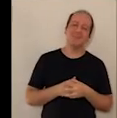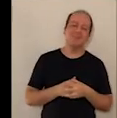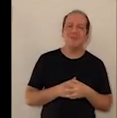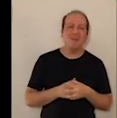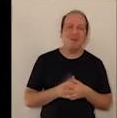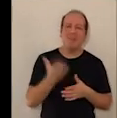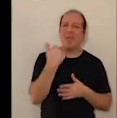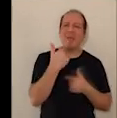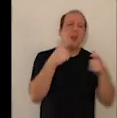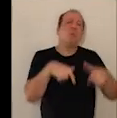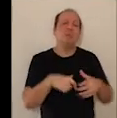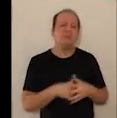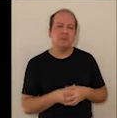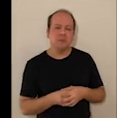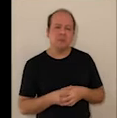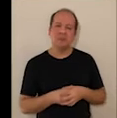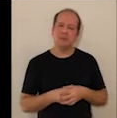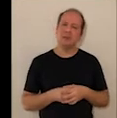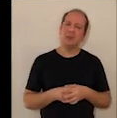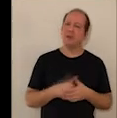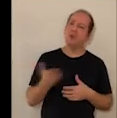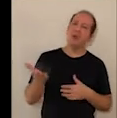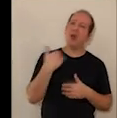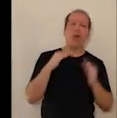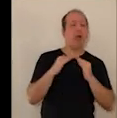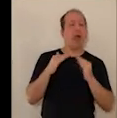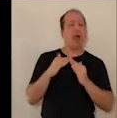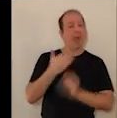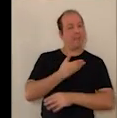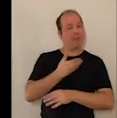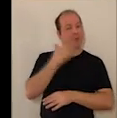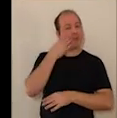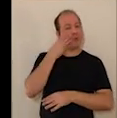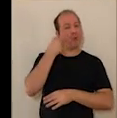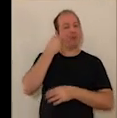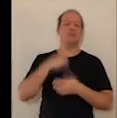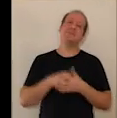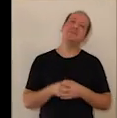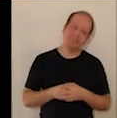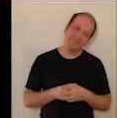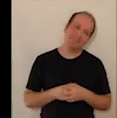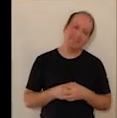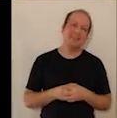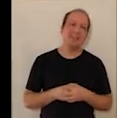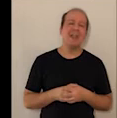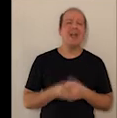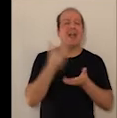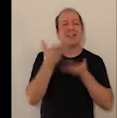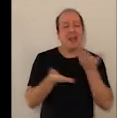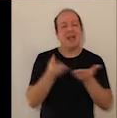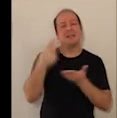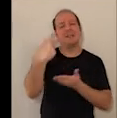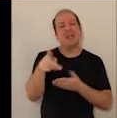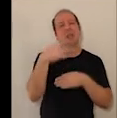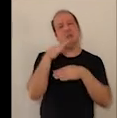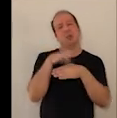Pra onde? Pra onde? Pra casa do meu amigo Volpone. Ah. Quero que trate dele enquanto estiver